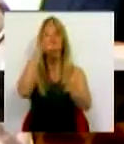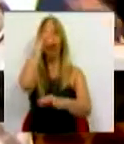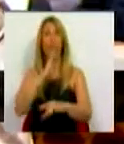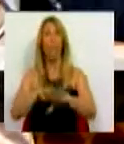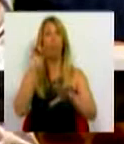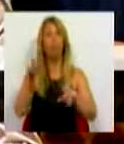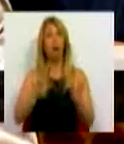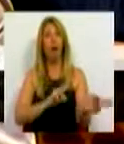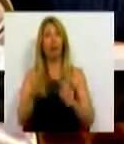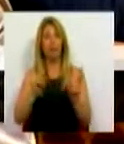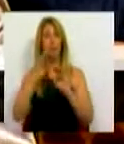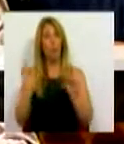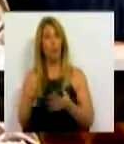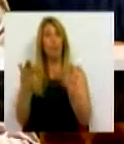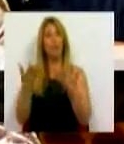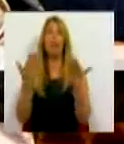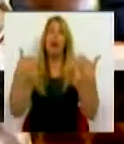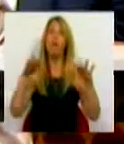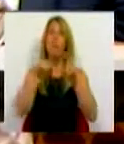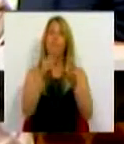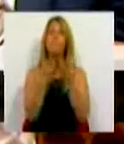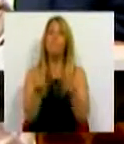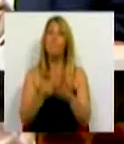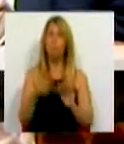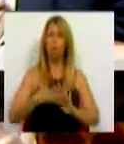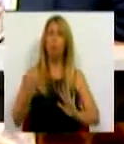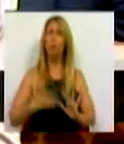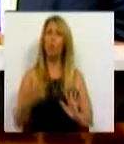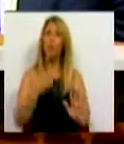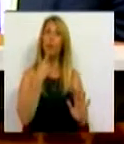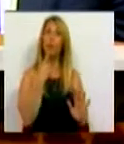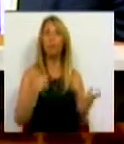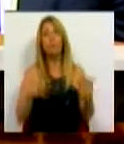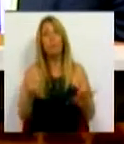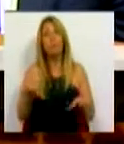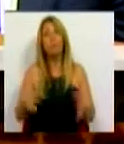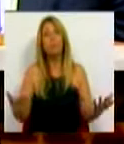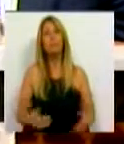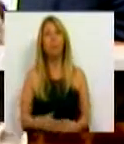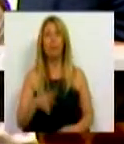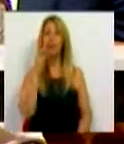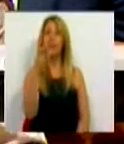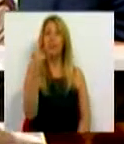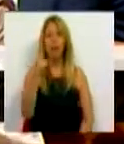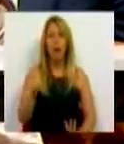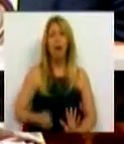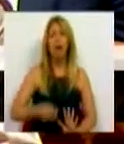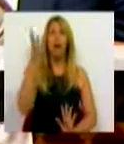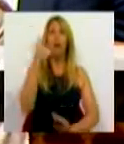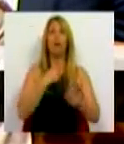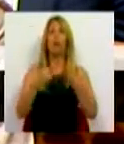No entanto, sendo esta uma matéria de grande complexidade, e para terminar, dizer que há um conjunto de questões